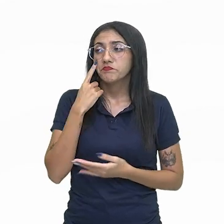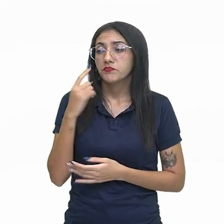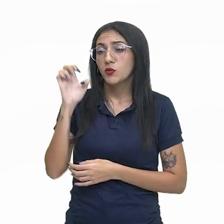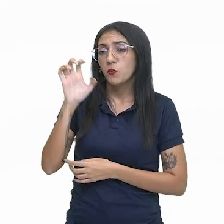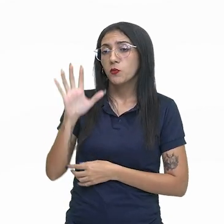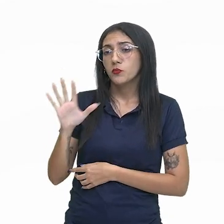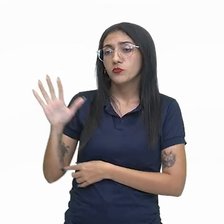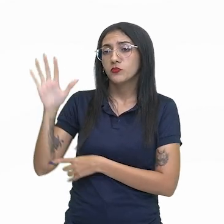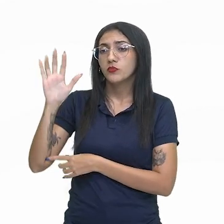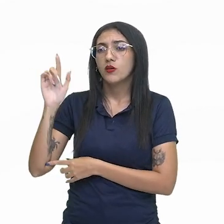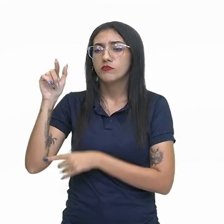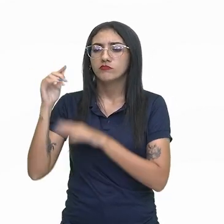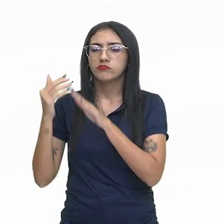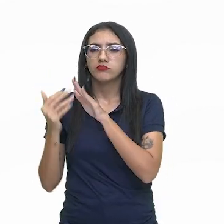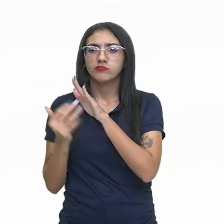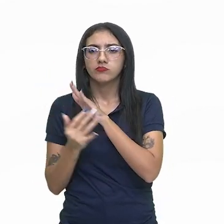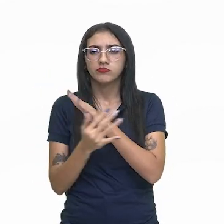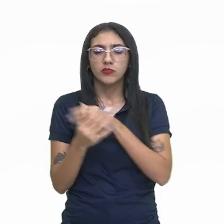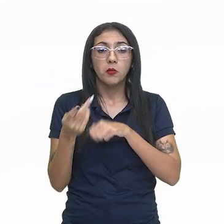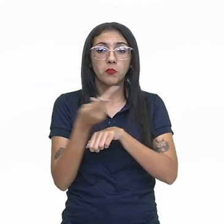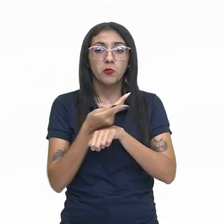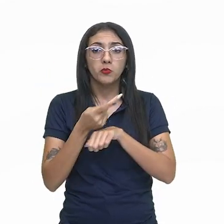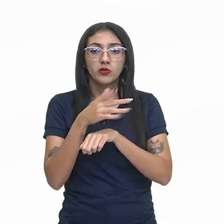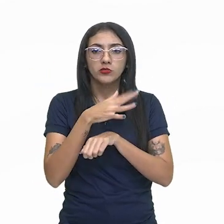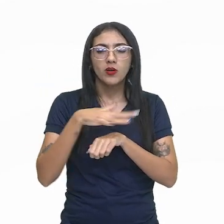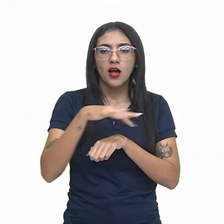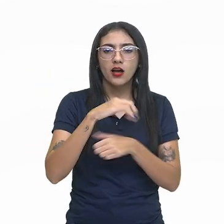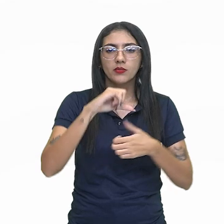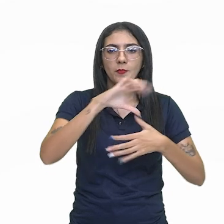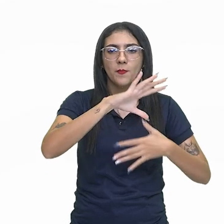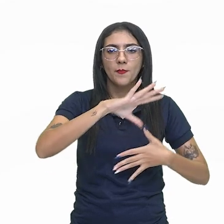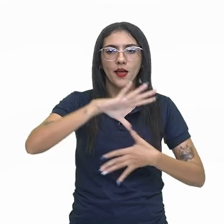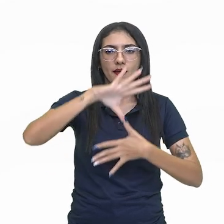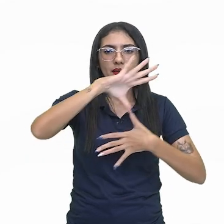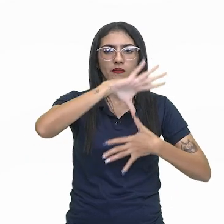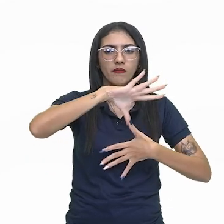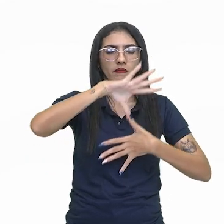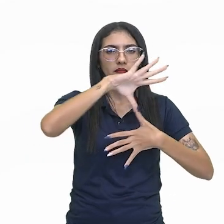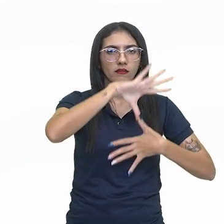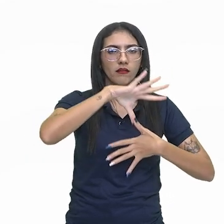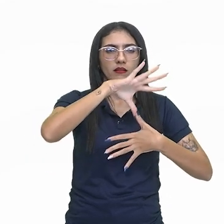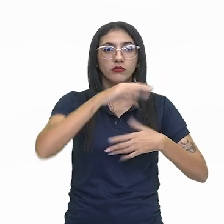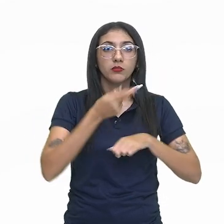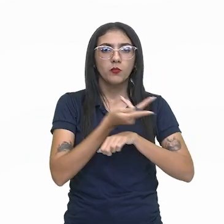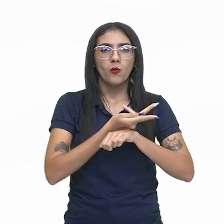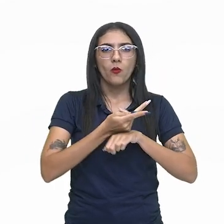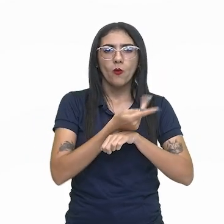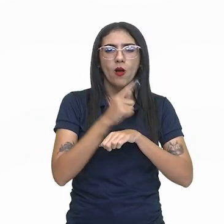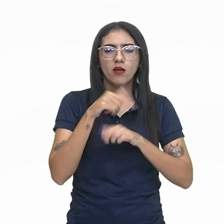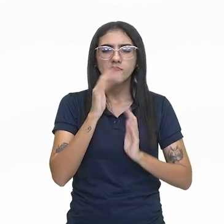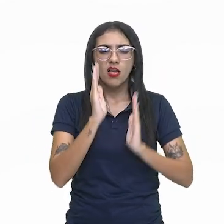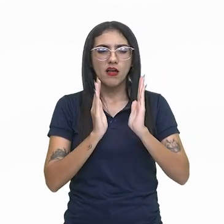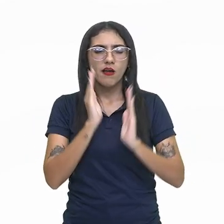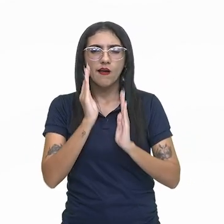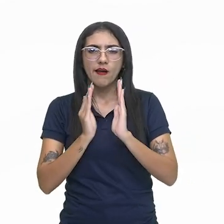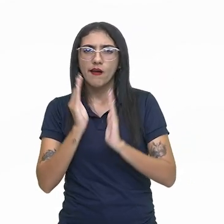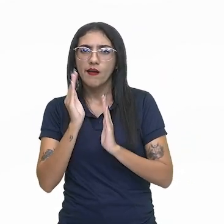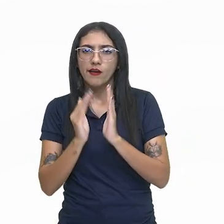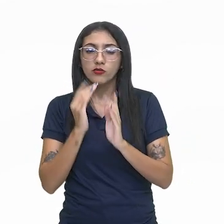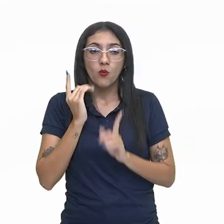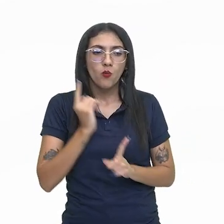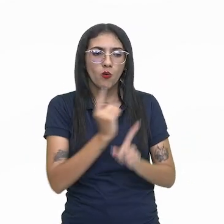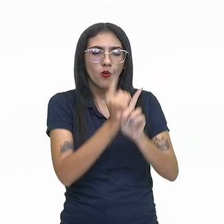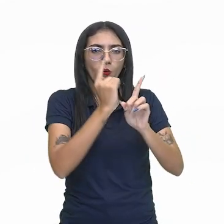europeus, inicialmente para o continente americano, né, naquele período das grandes navegações, das descobertas